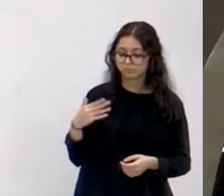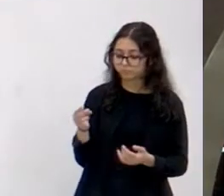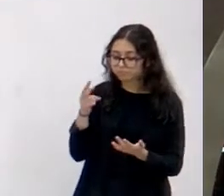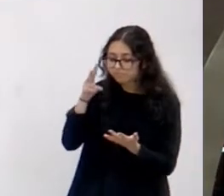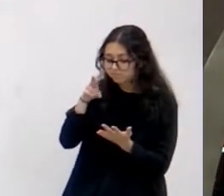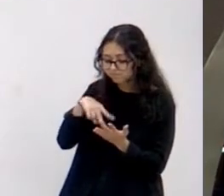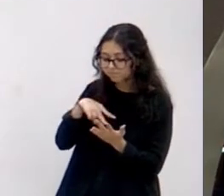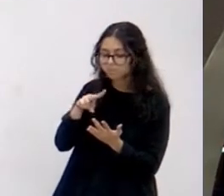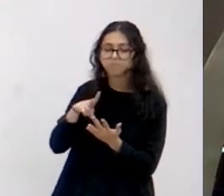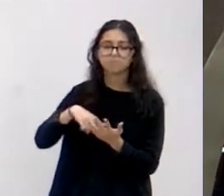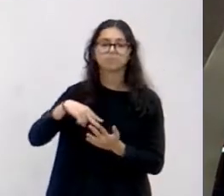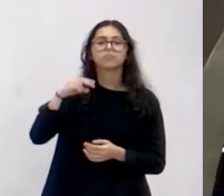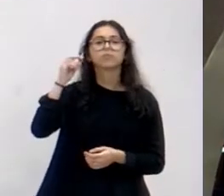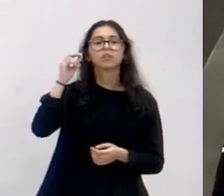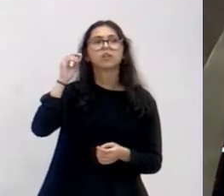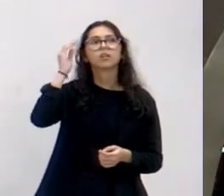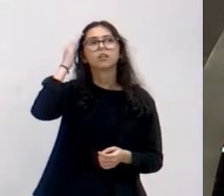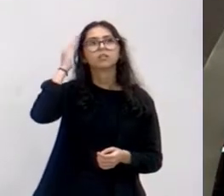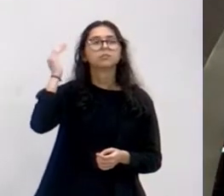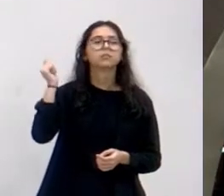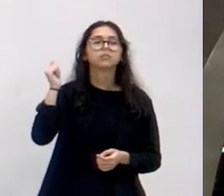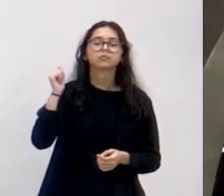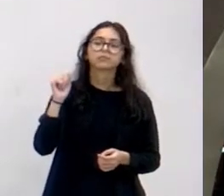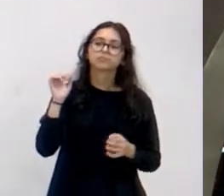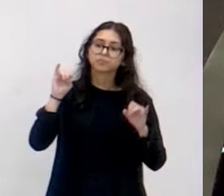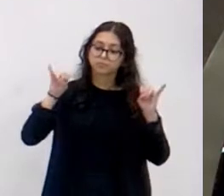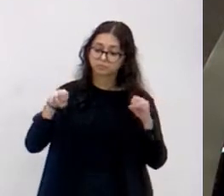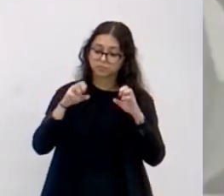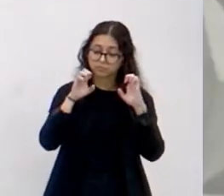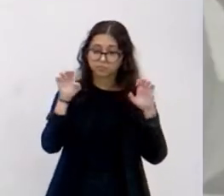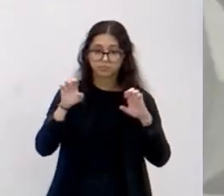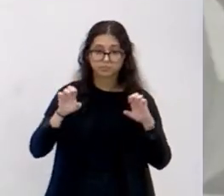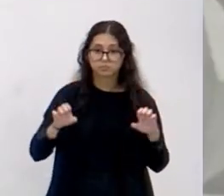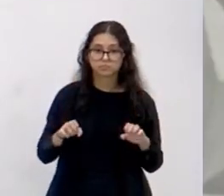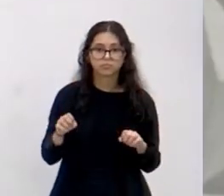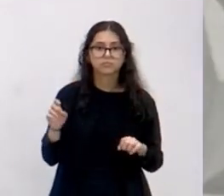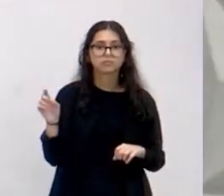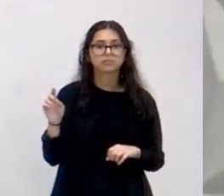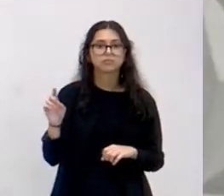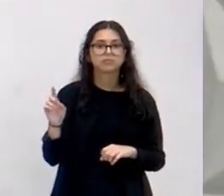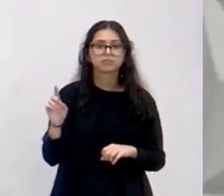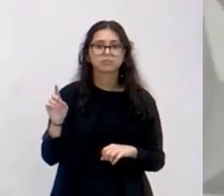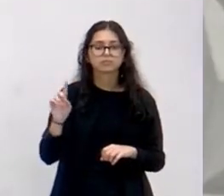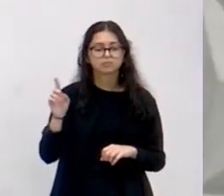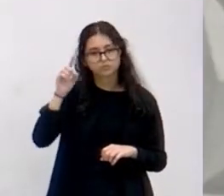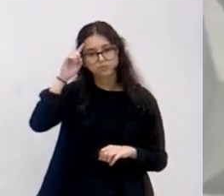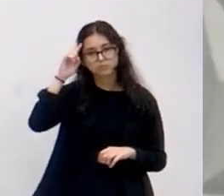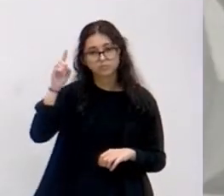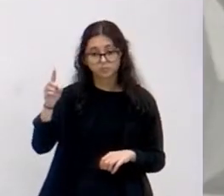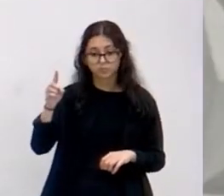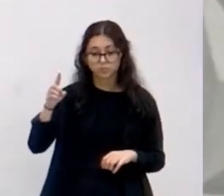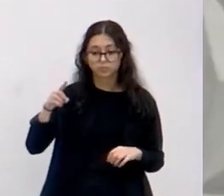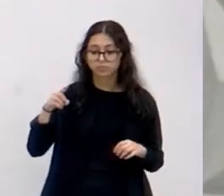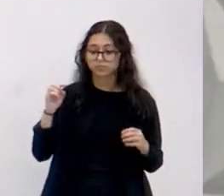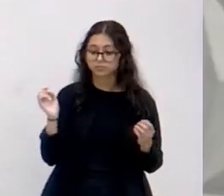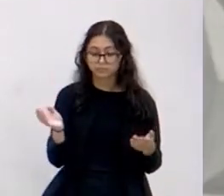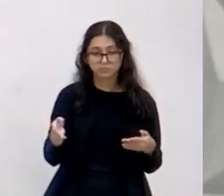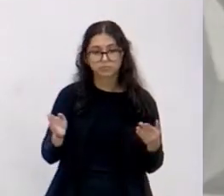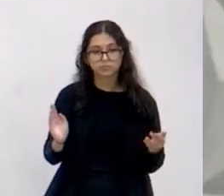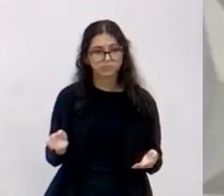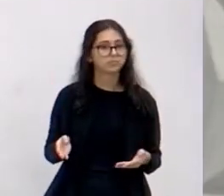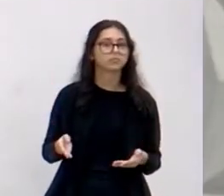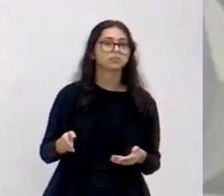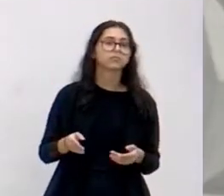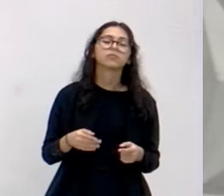texto eu às vezes penso que Jezabel ela não mandou de imediato O o aquele que seria o assassino do